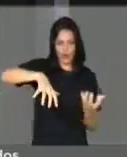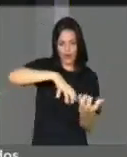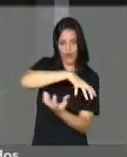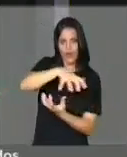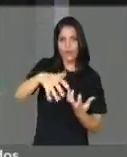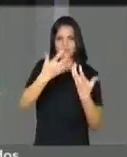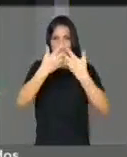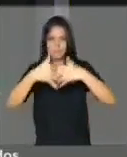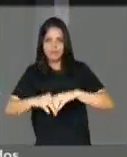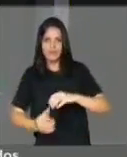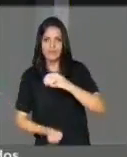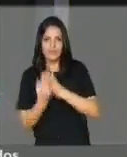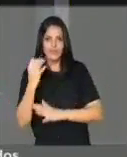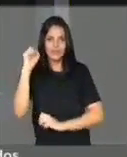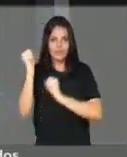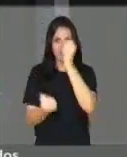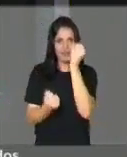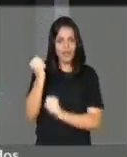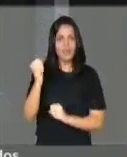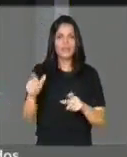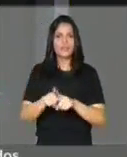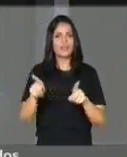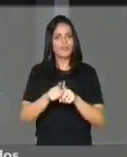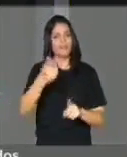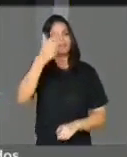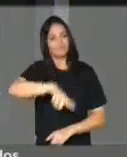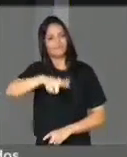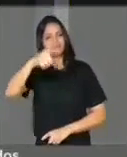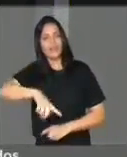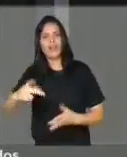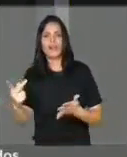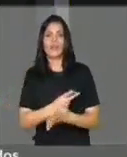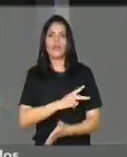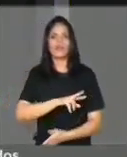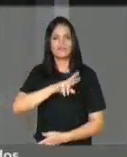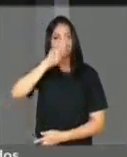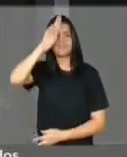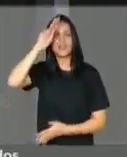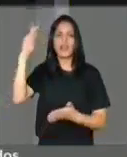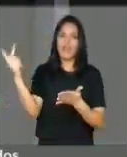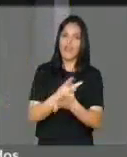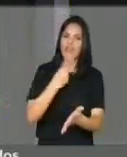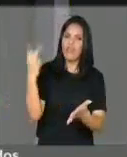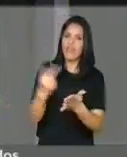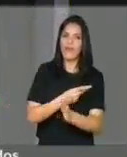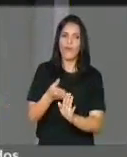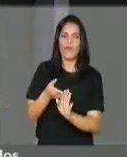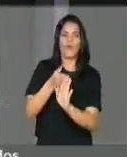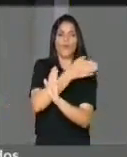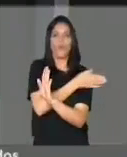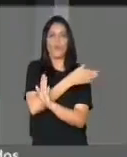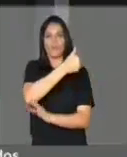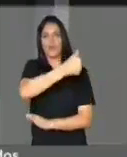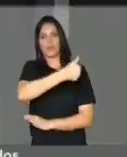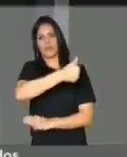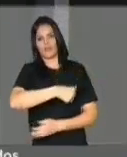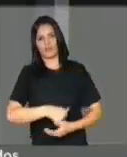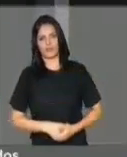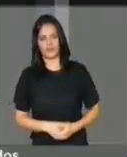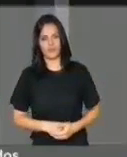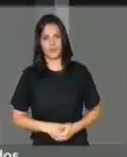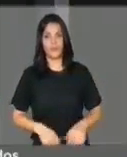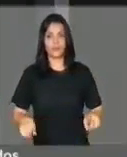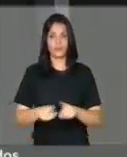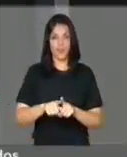processos produtivos, nem por isso deixaram de repetir os erros daquelas precursoras. E o repetiram